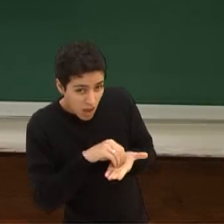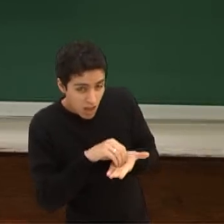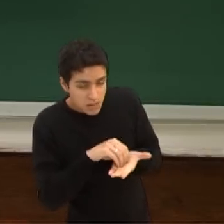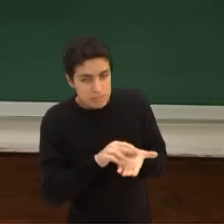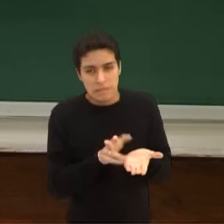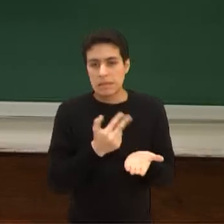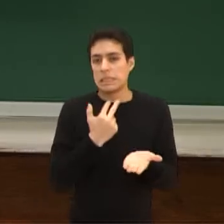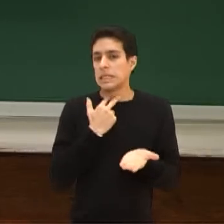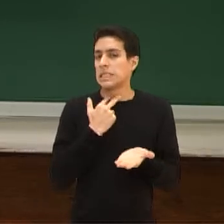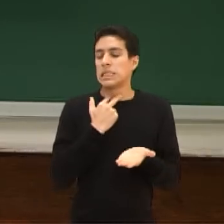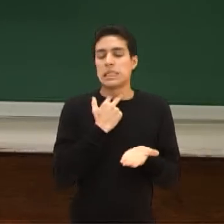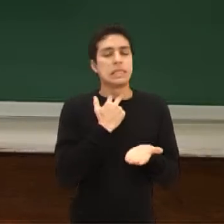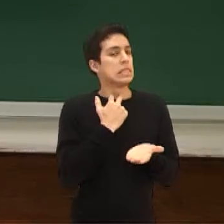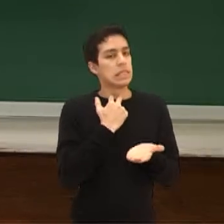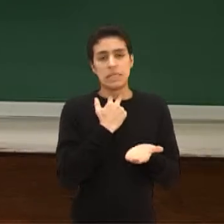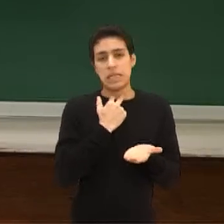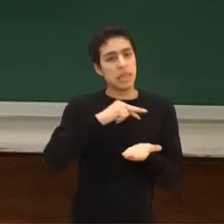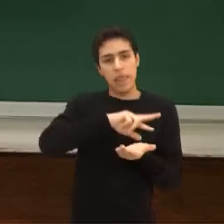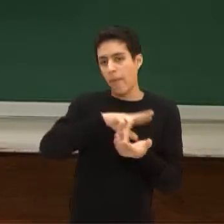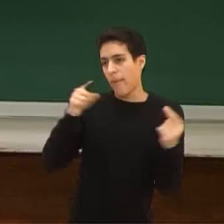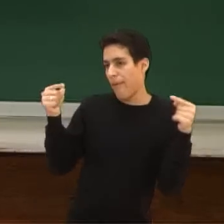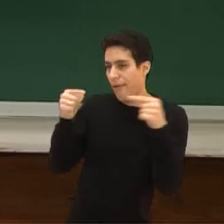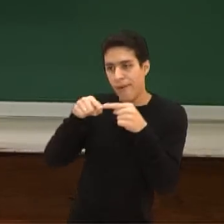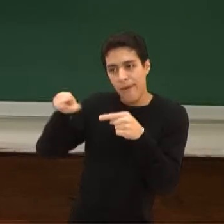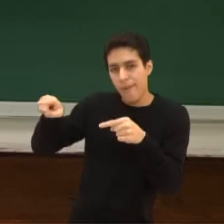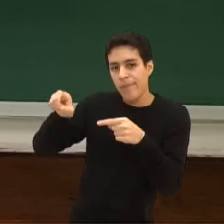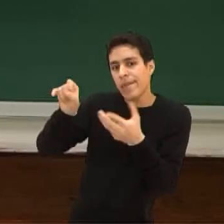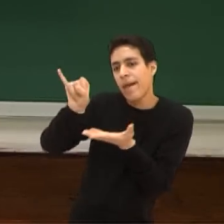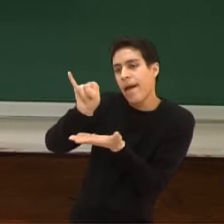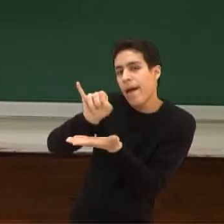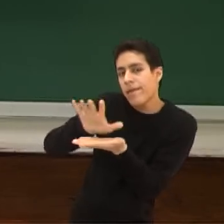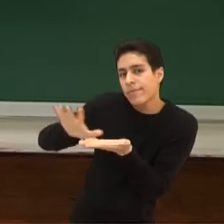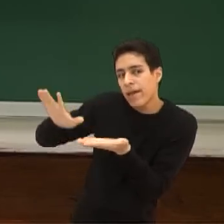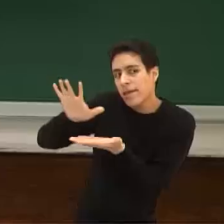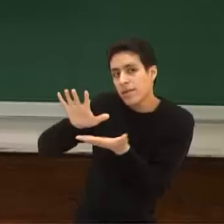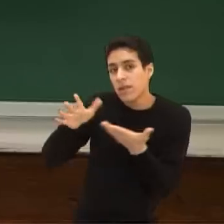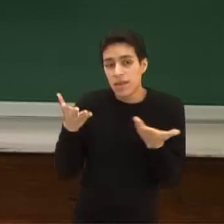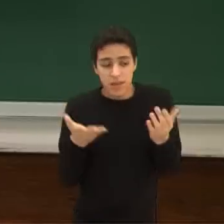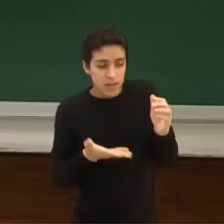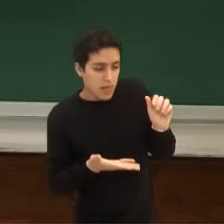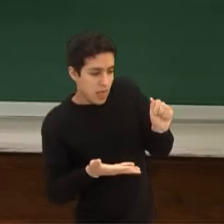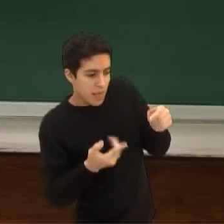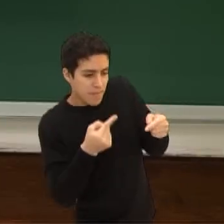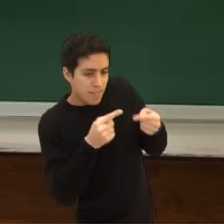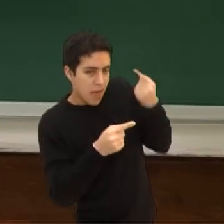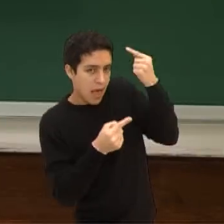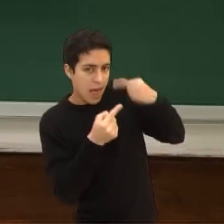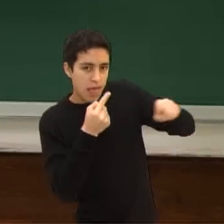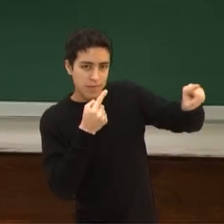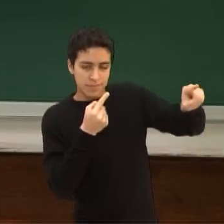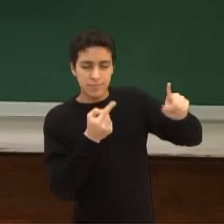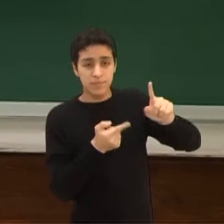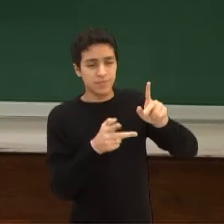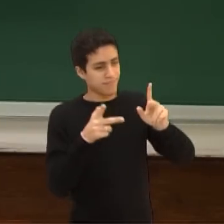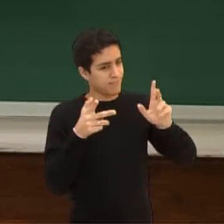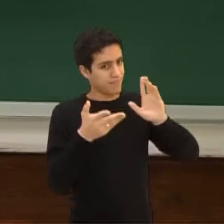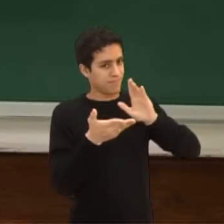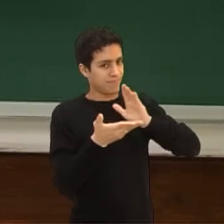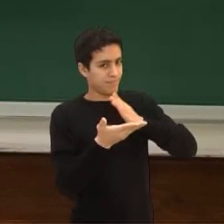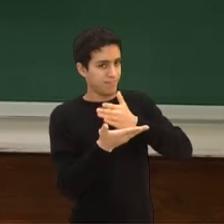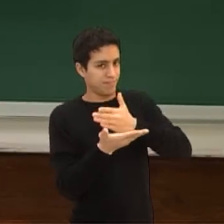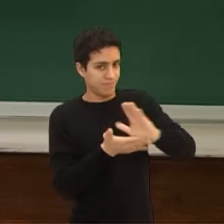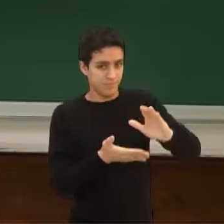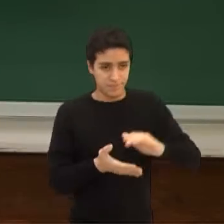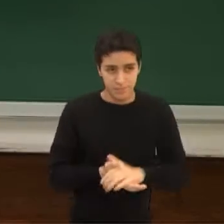menor? Não, não é a planificação correta. Então, a A não é a planificação que a gente precisa, descarta ela, tá